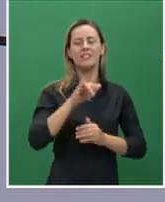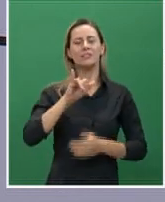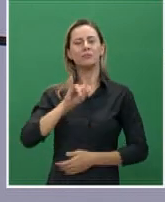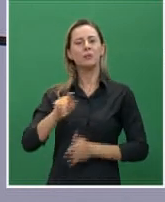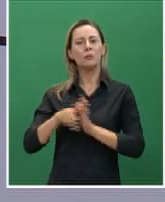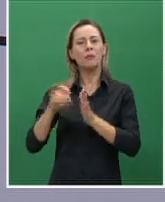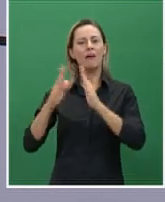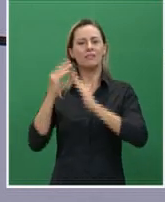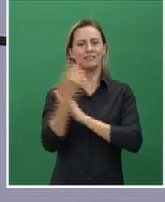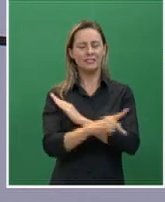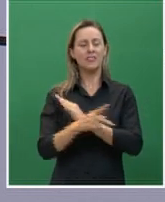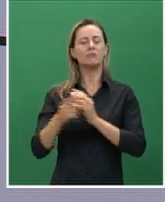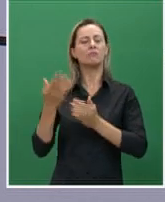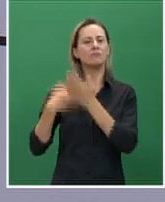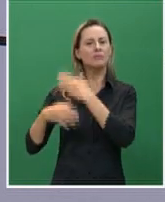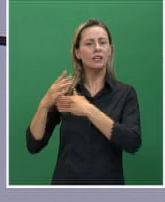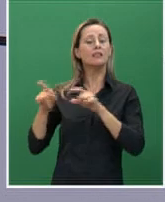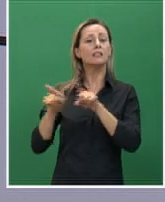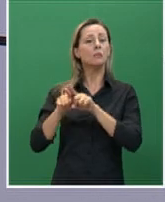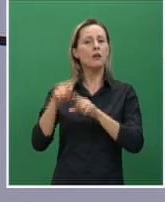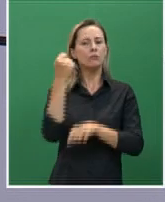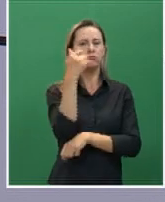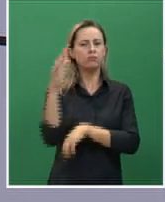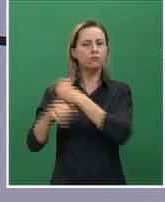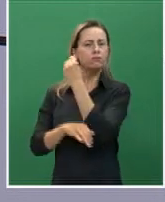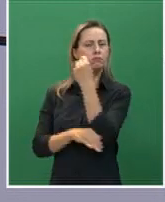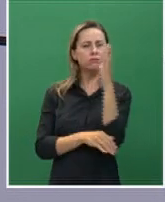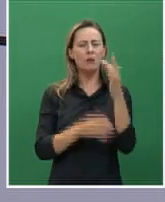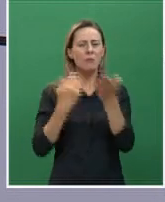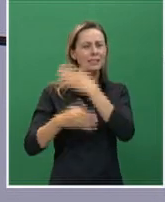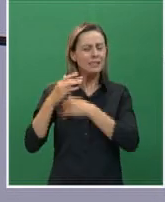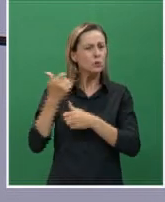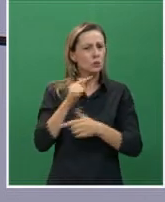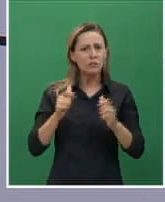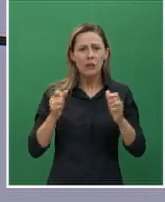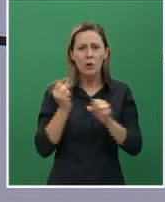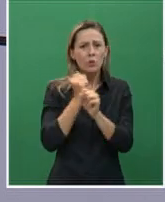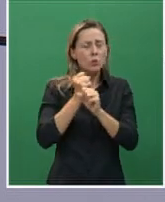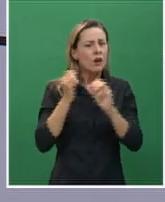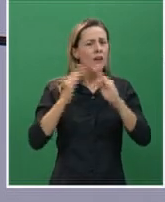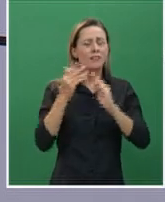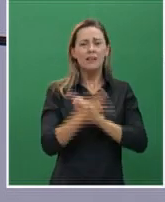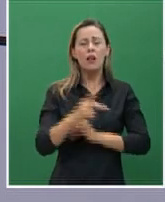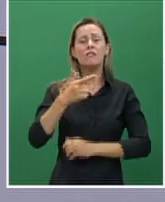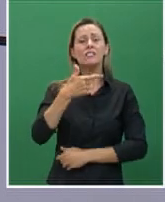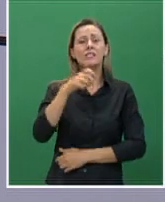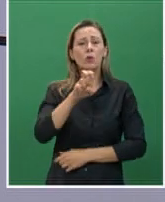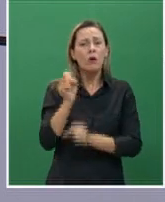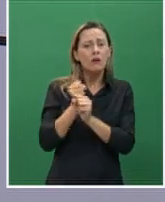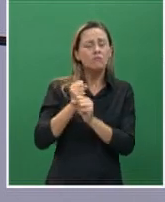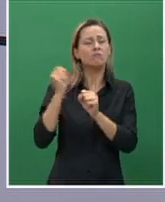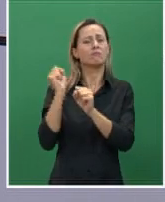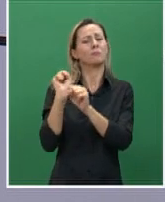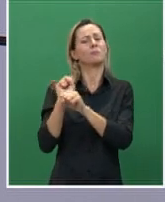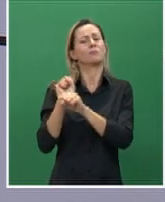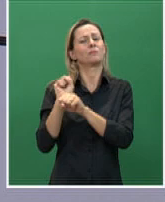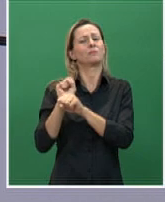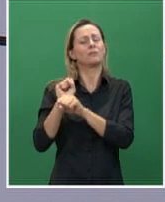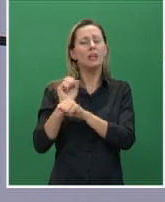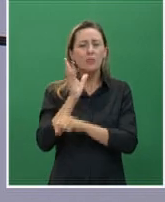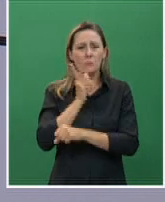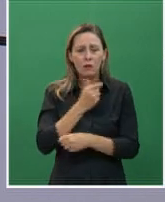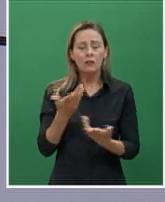em especial do Horto Florestal que a mais de 25 anos esperava por essa oportunidade como a região do Morro da dona Edite